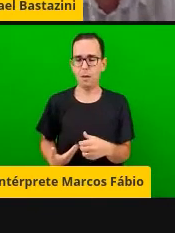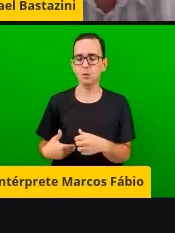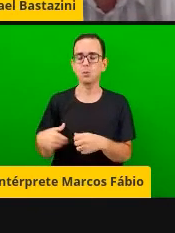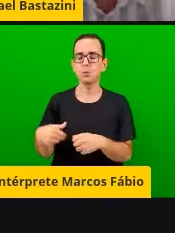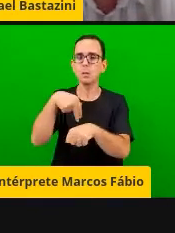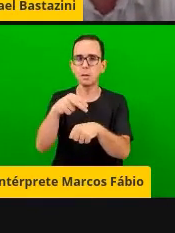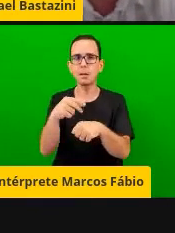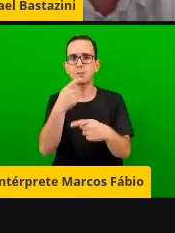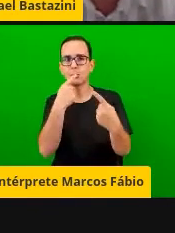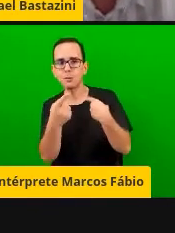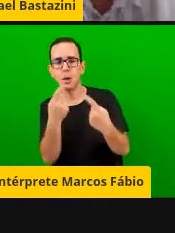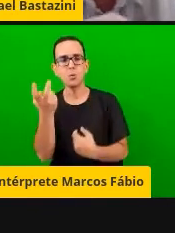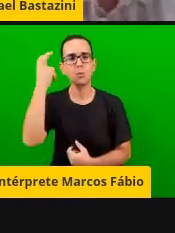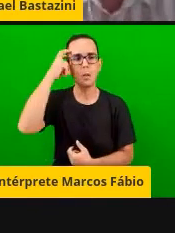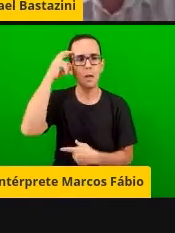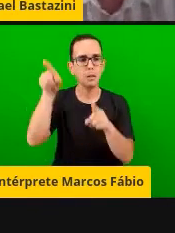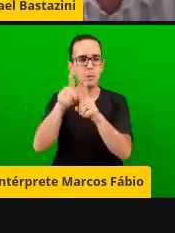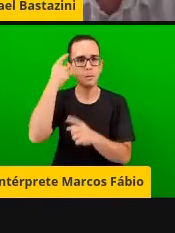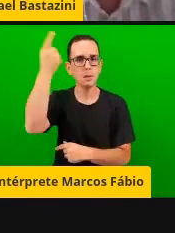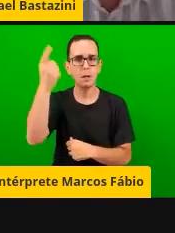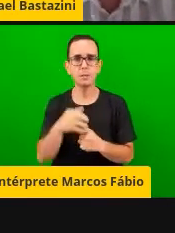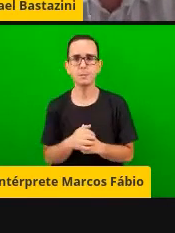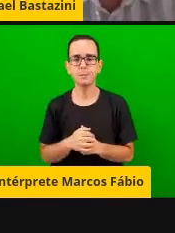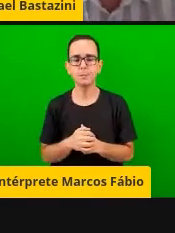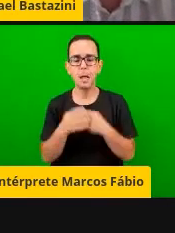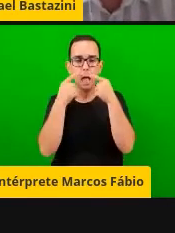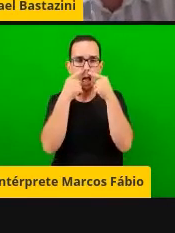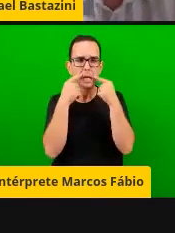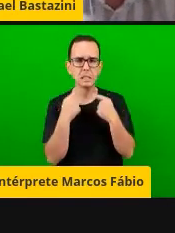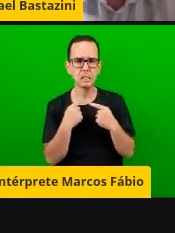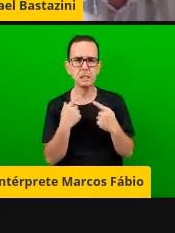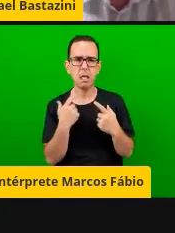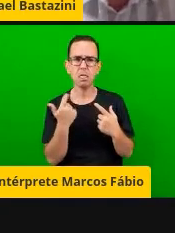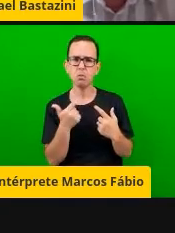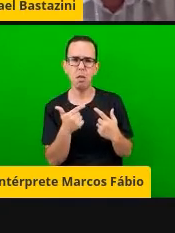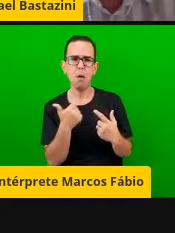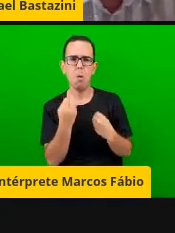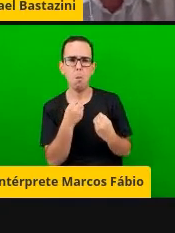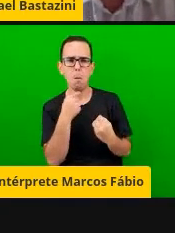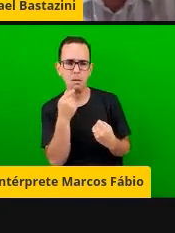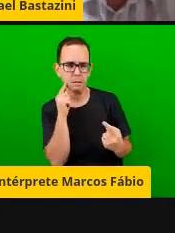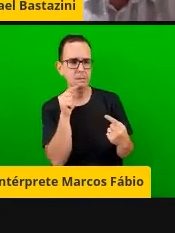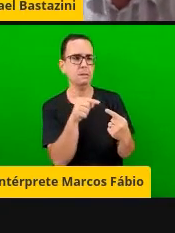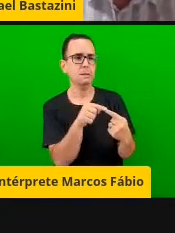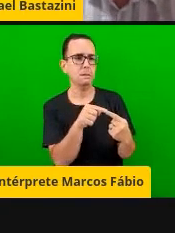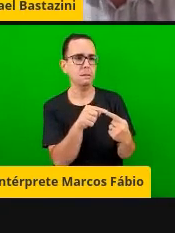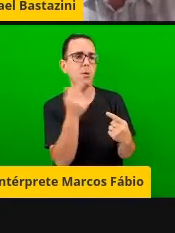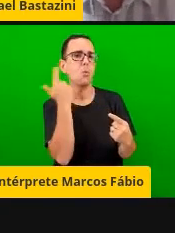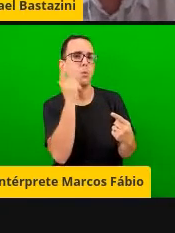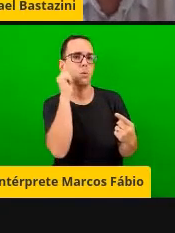diplomáticos, culturais e ideológicos. Ou seja, a China não dá um tiro para conseguir atingir os seus objetivos,